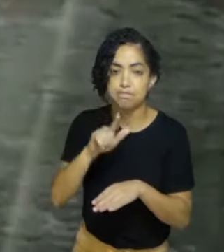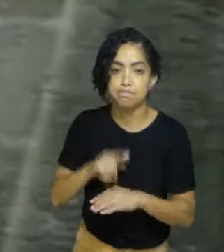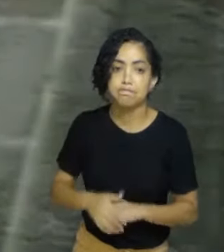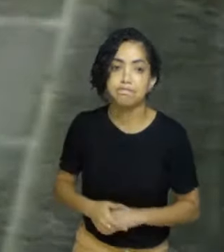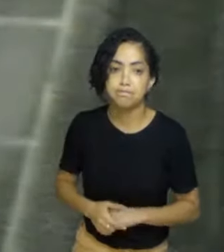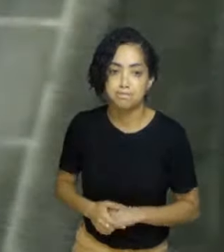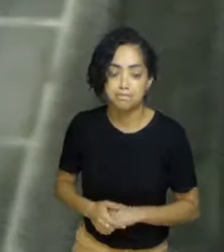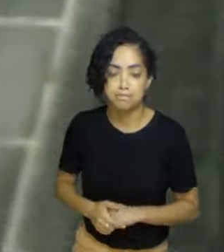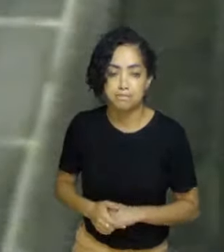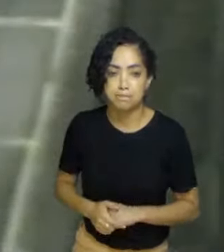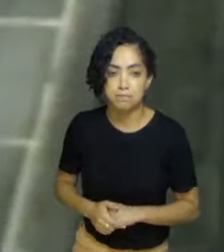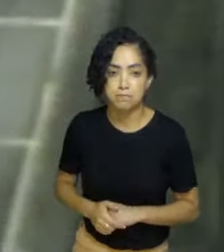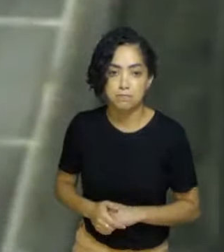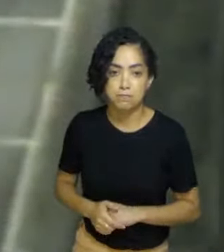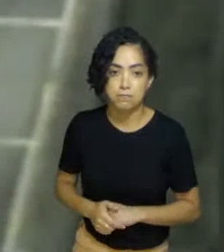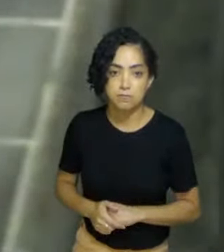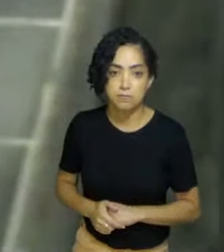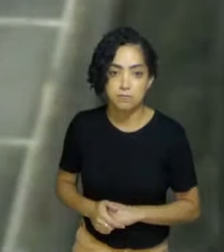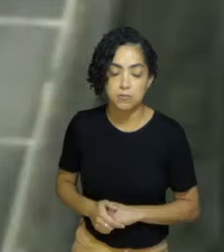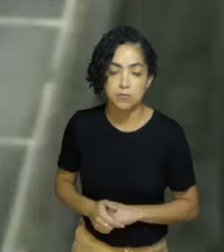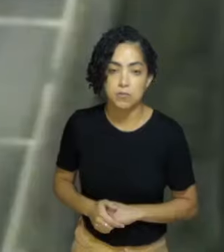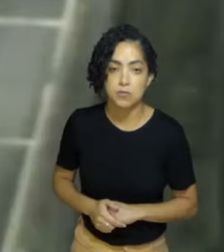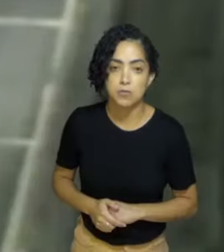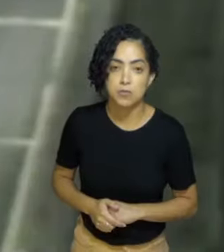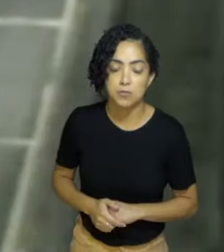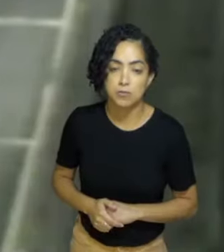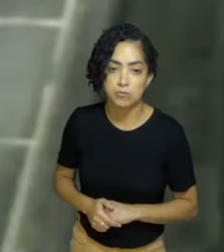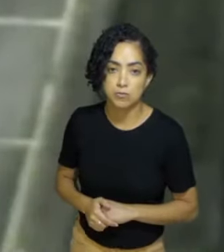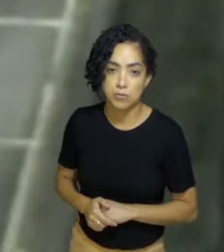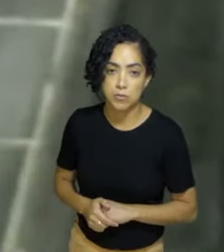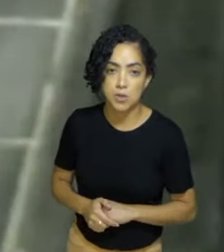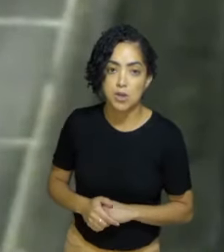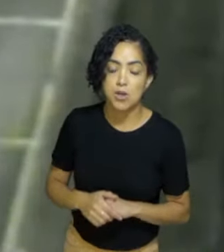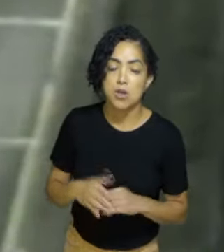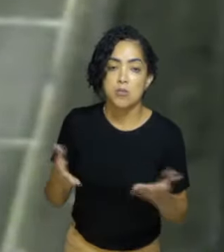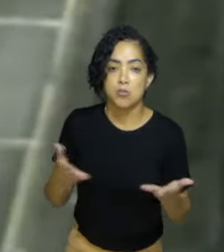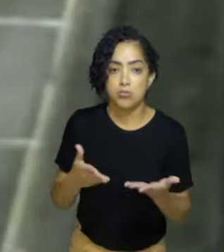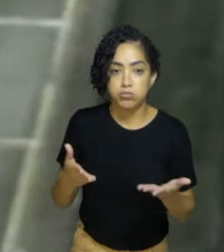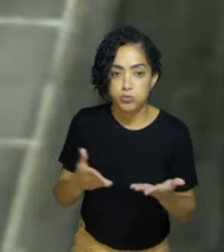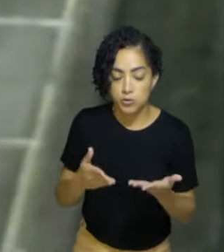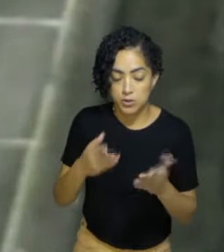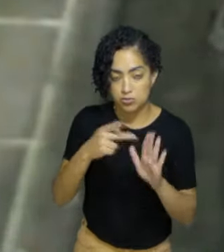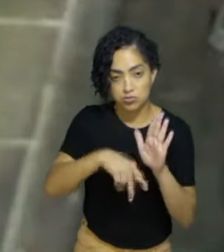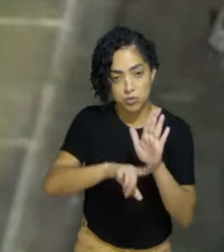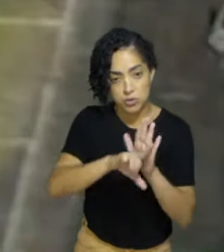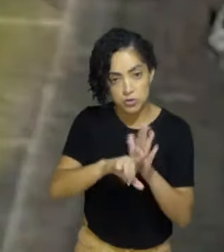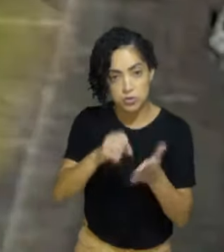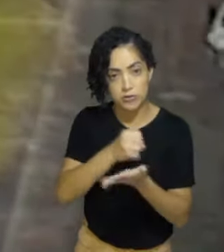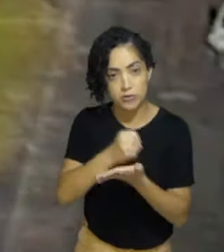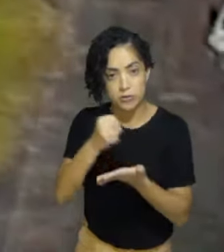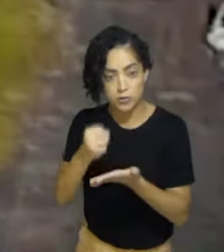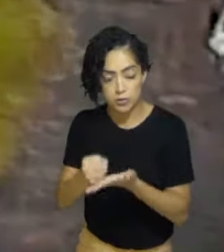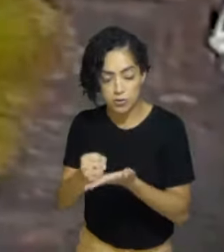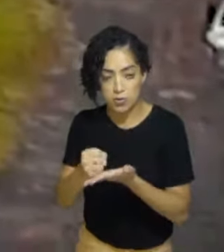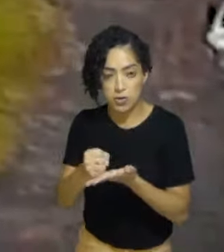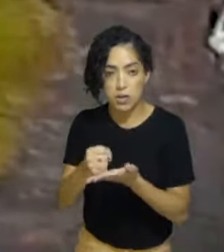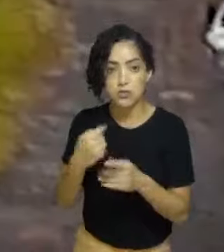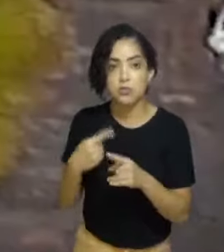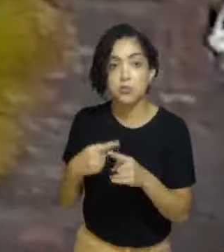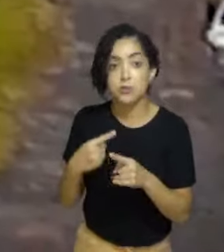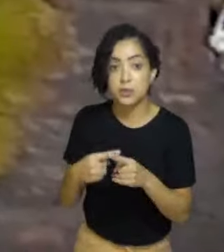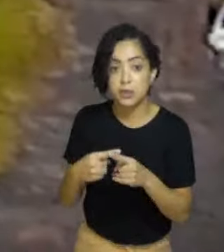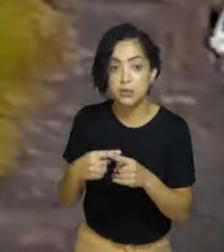salvar. Por isso, protocolamos esse projeto de lei, porque é